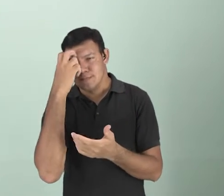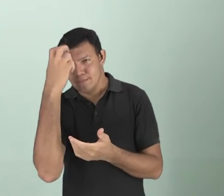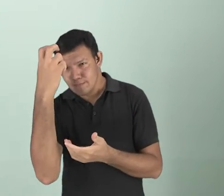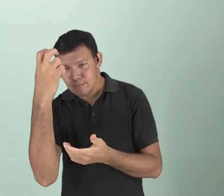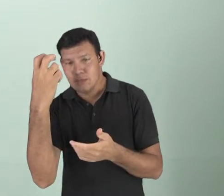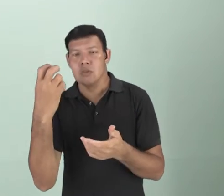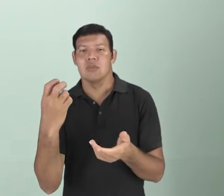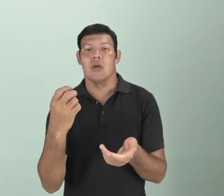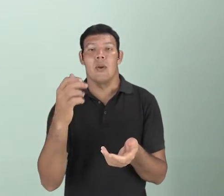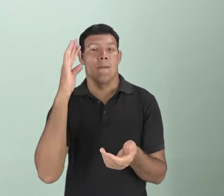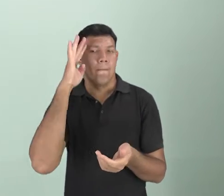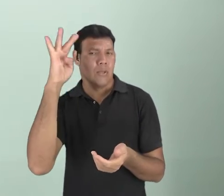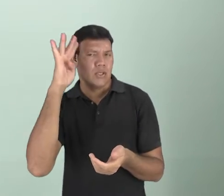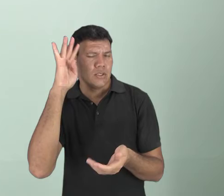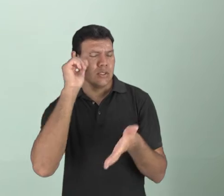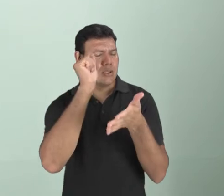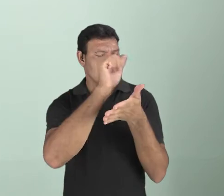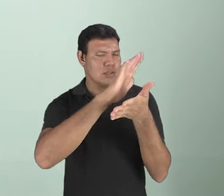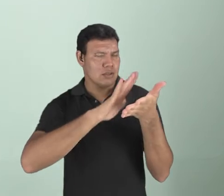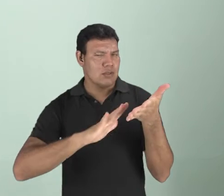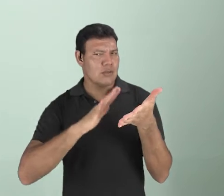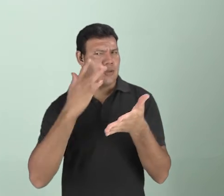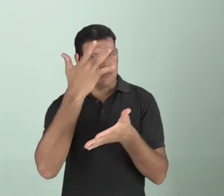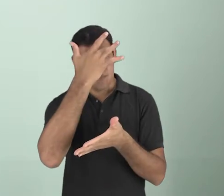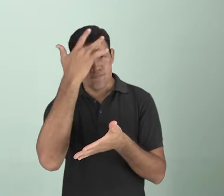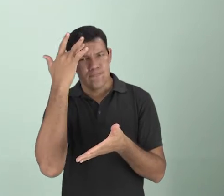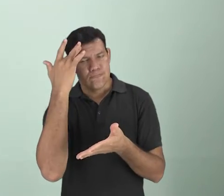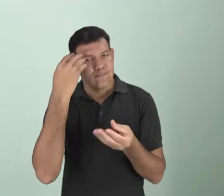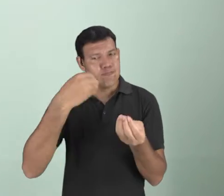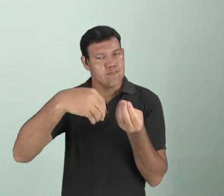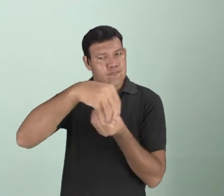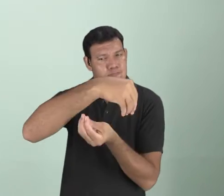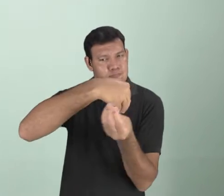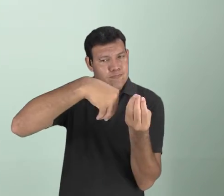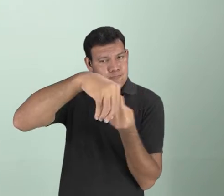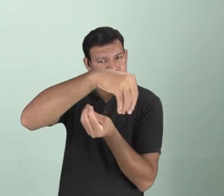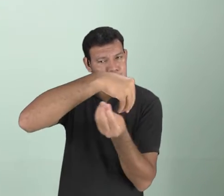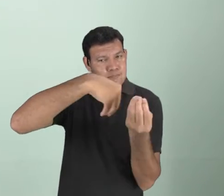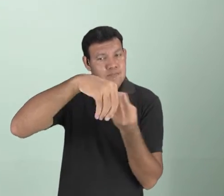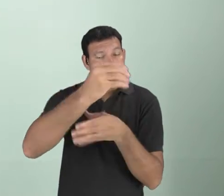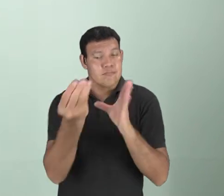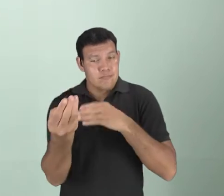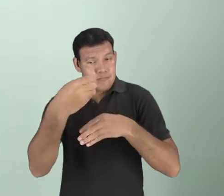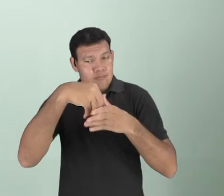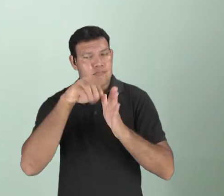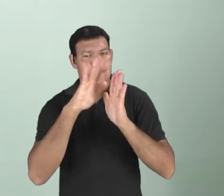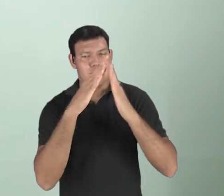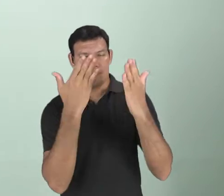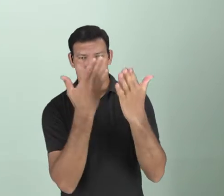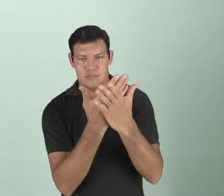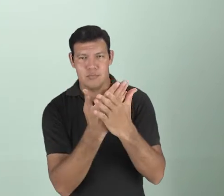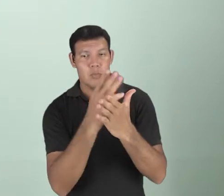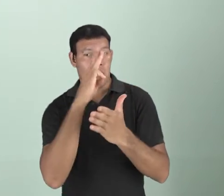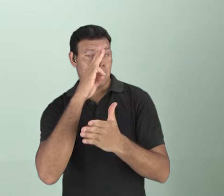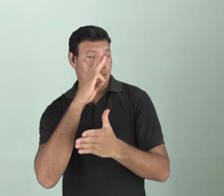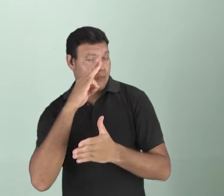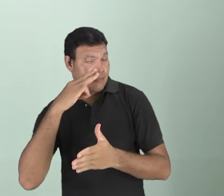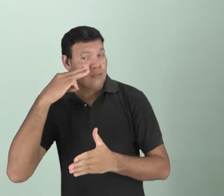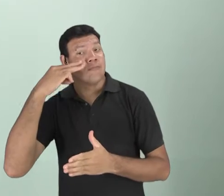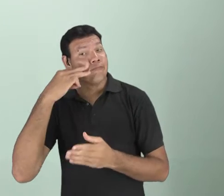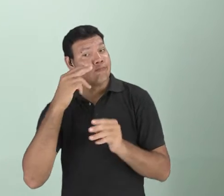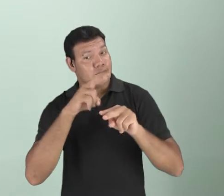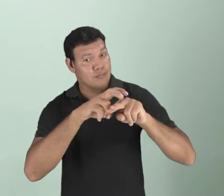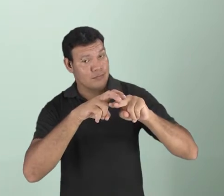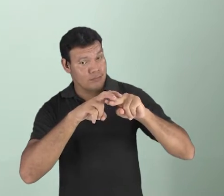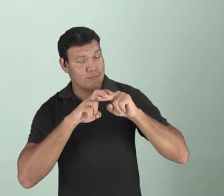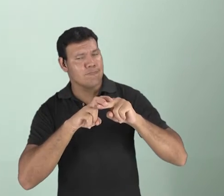dos autores daqueles indivíduos que estavam envolvidos na escola de Frankfurt, o marxismo. Por isso